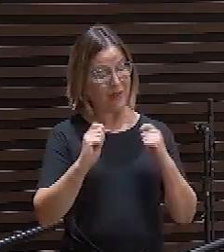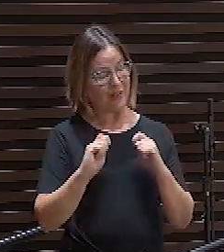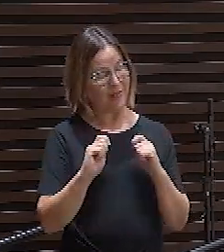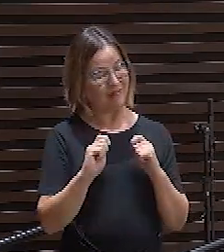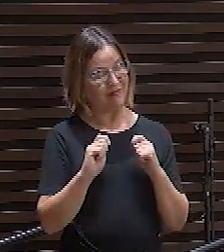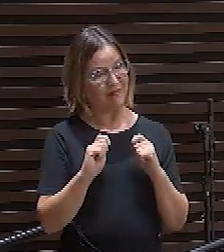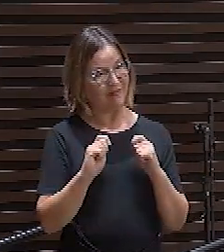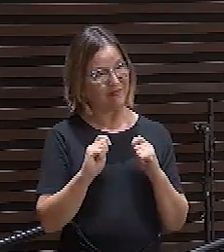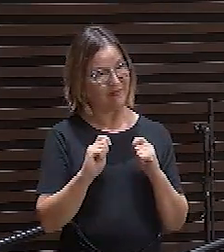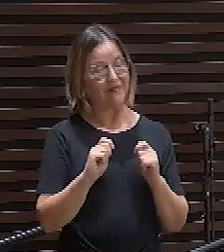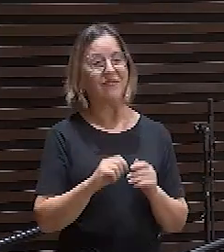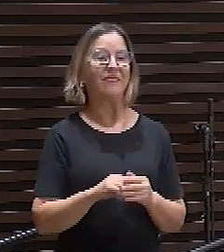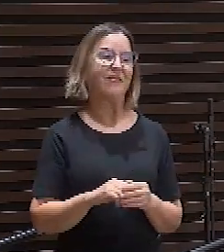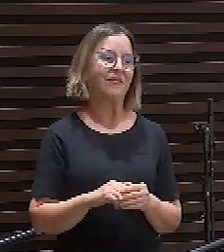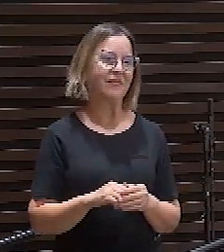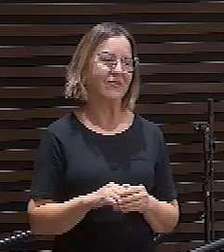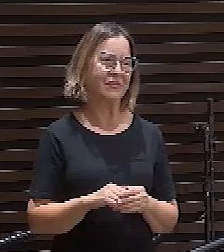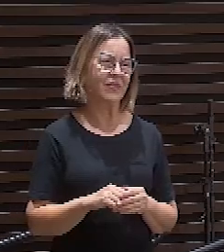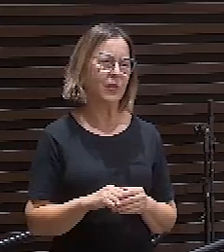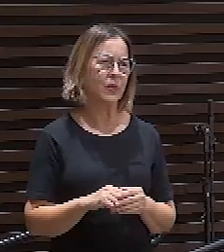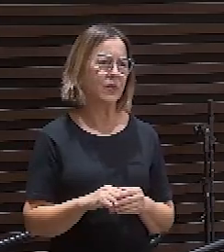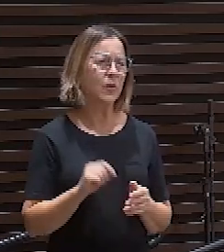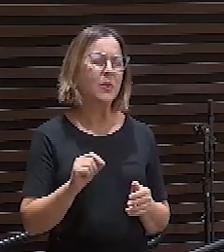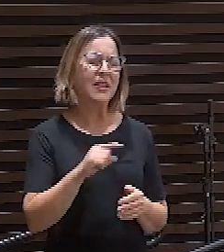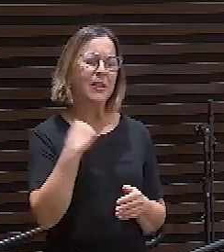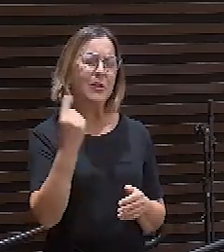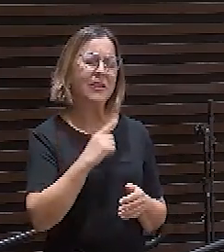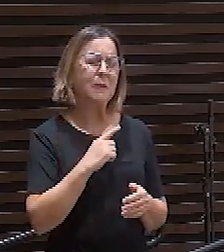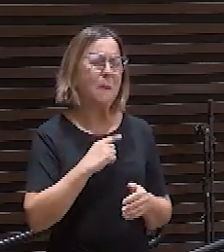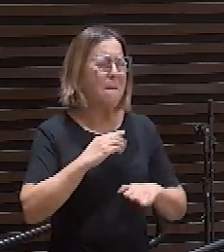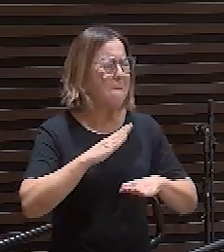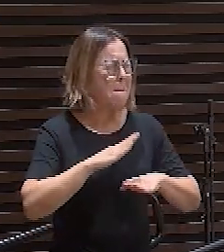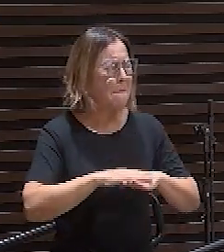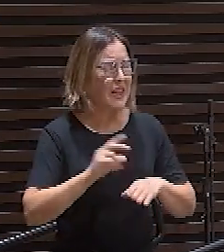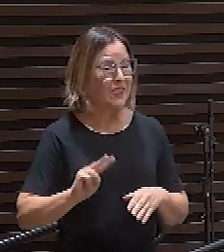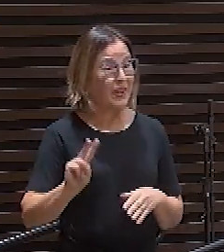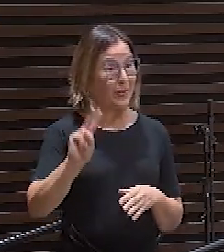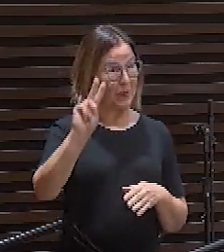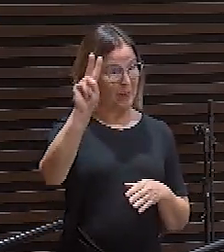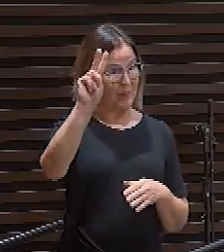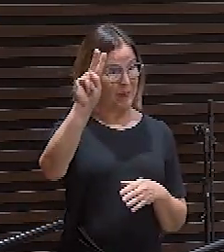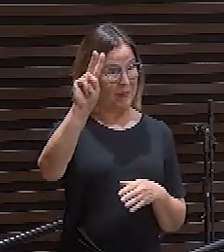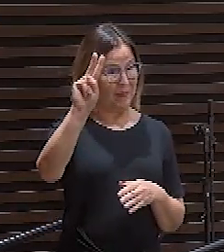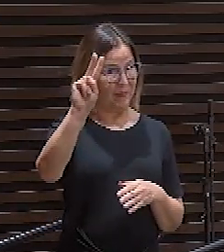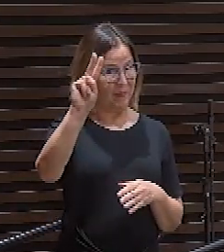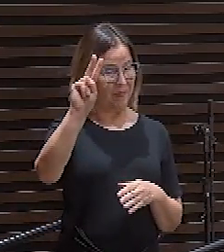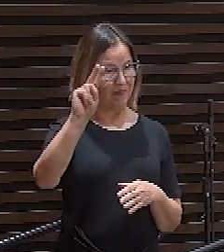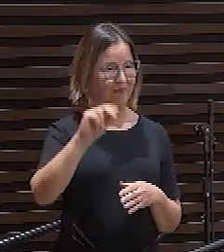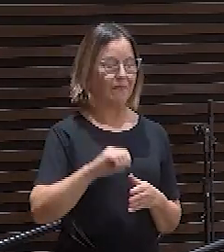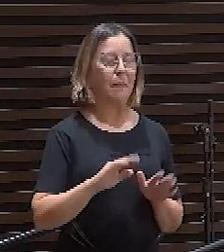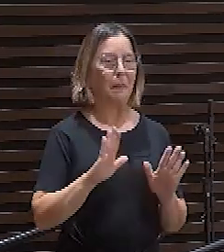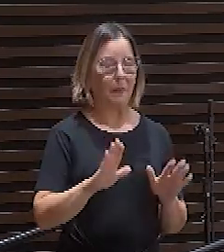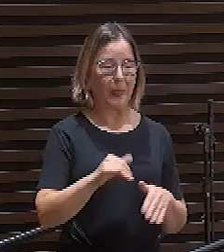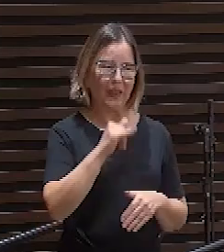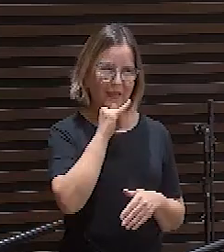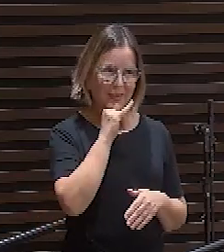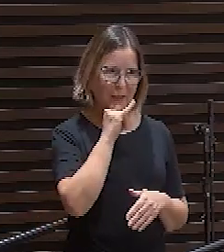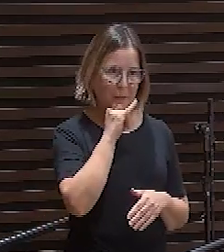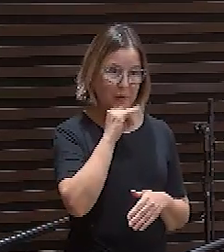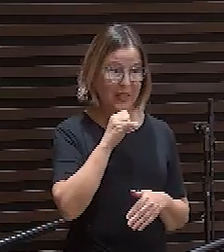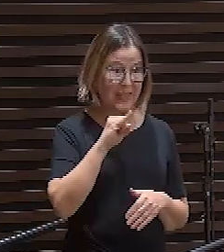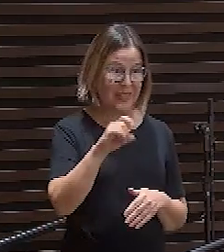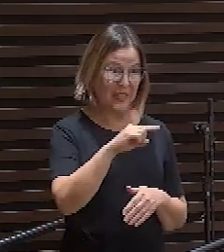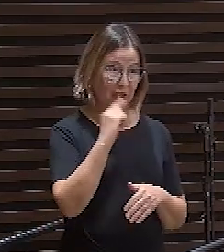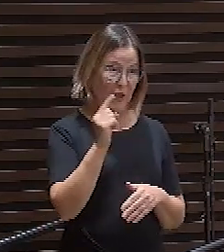O que nós temos de mais valioso? Quando nós vamos fazer um testamento, por exemplo, nós